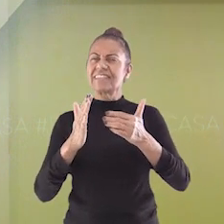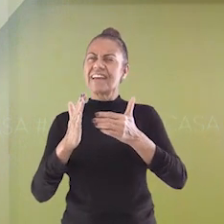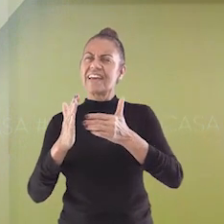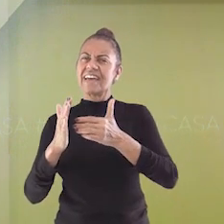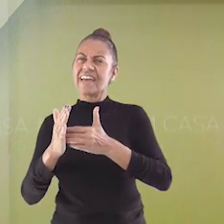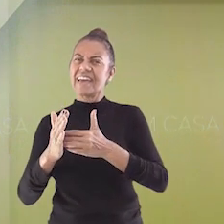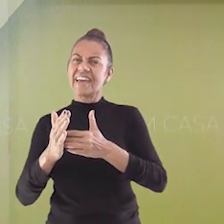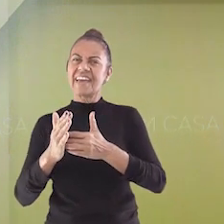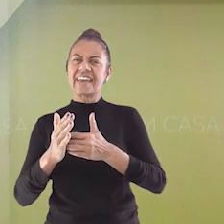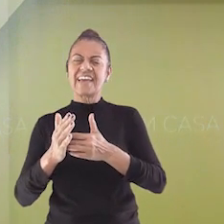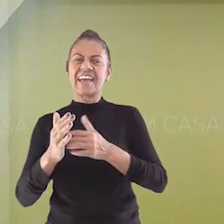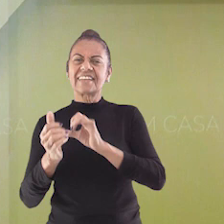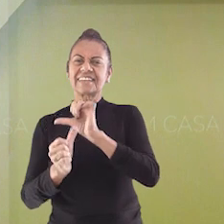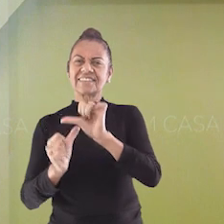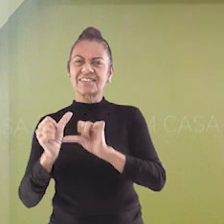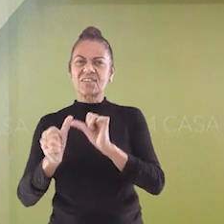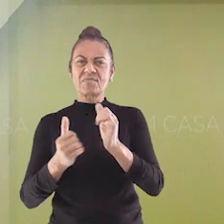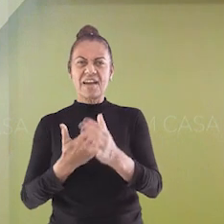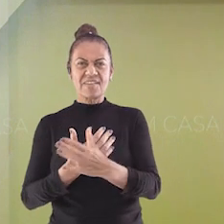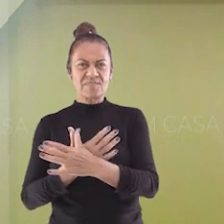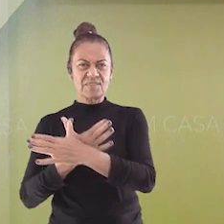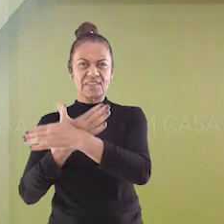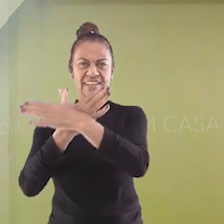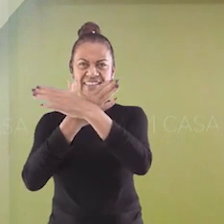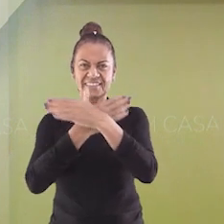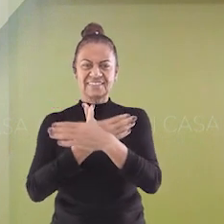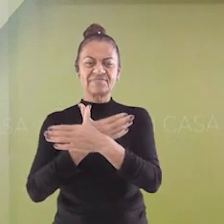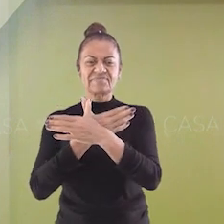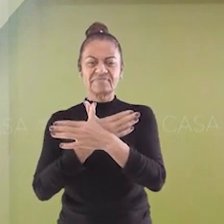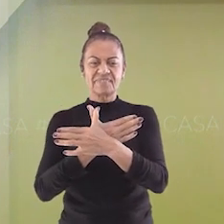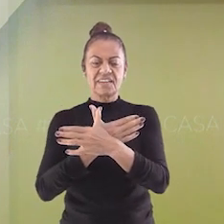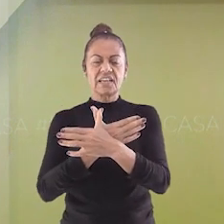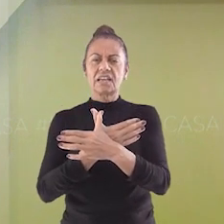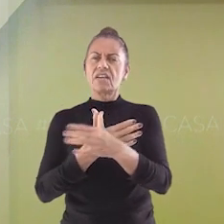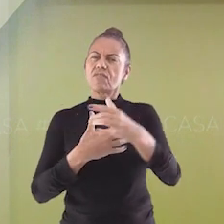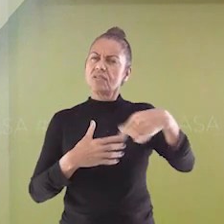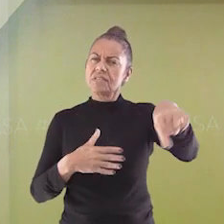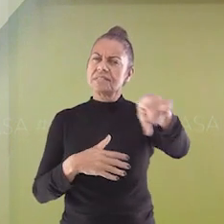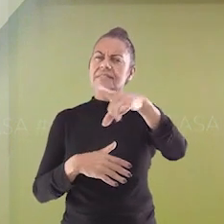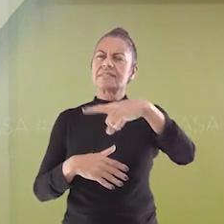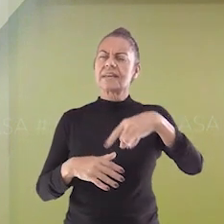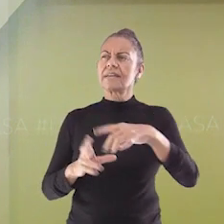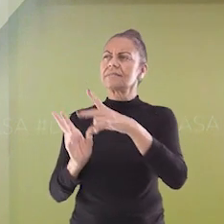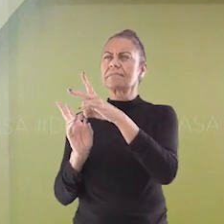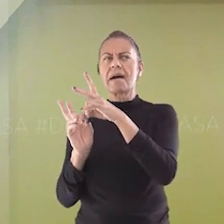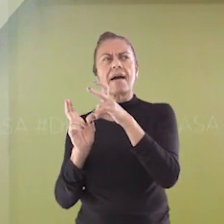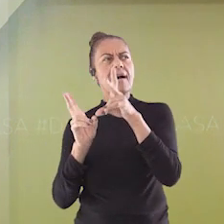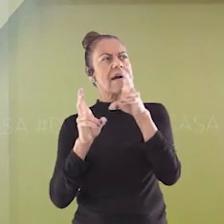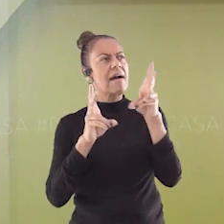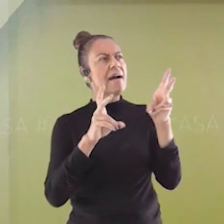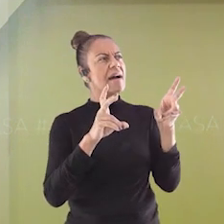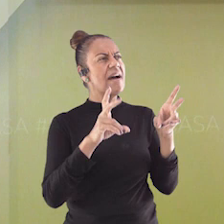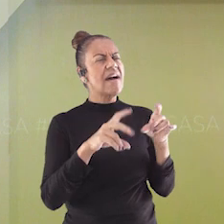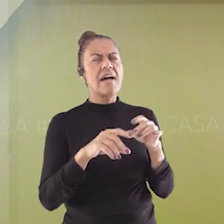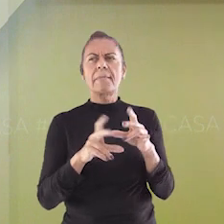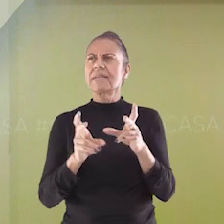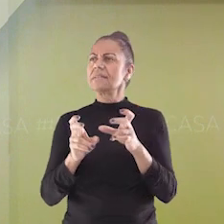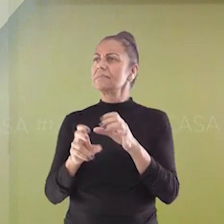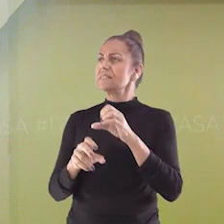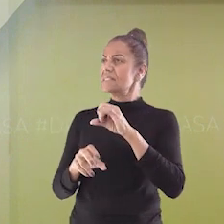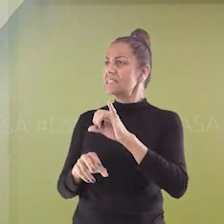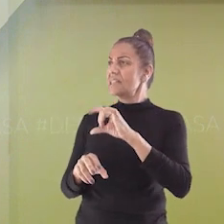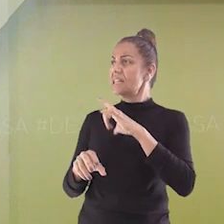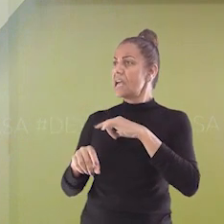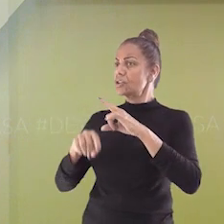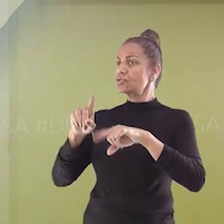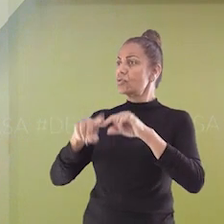borboleta. Olhem para as imagens ao lado e vejam alguns instrumentos para medir o tempo e respondam.